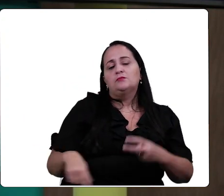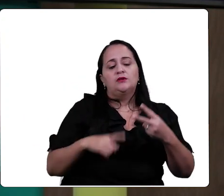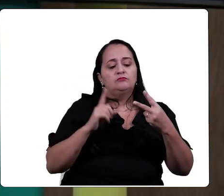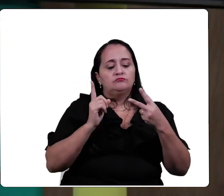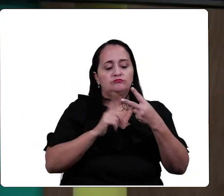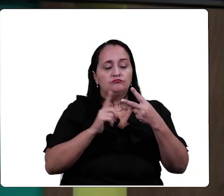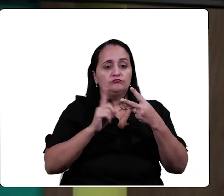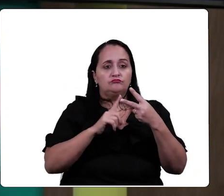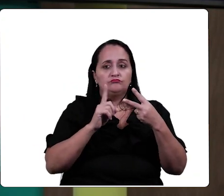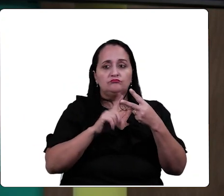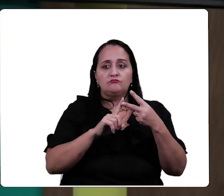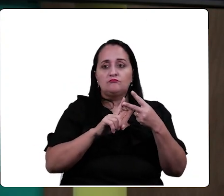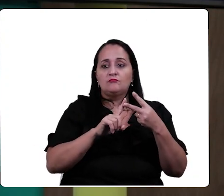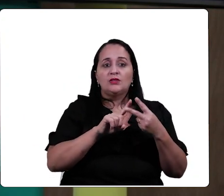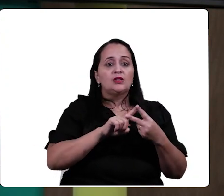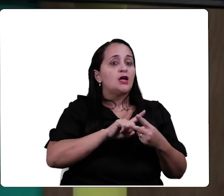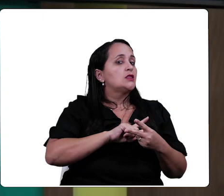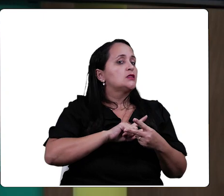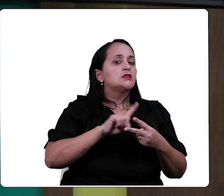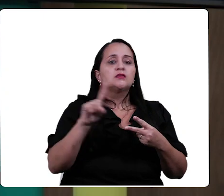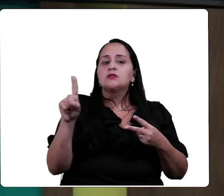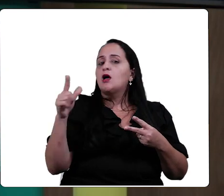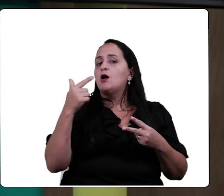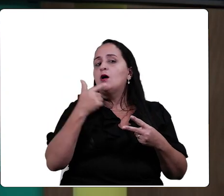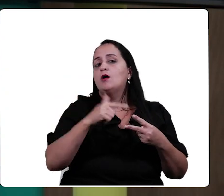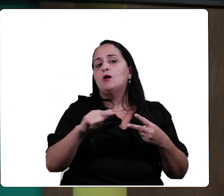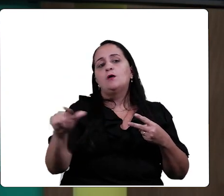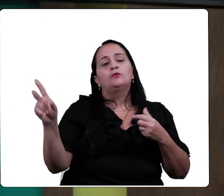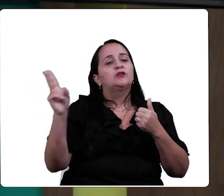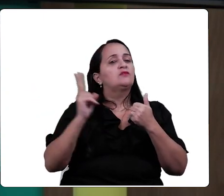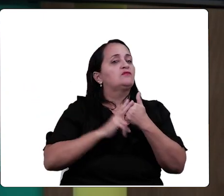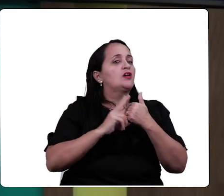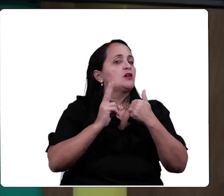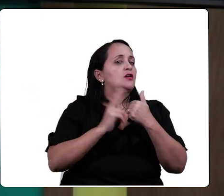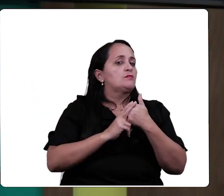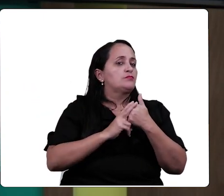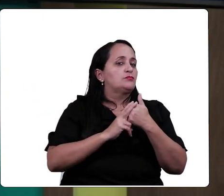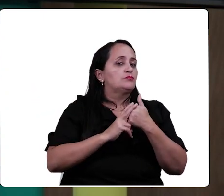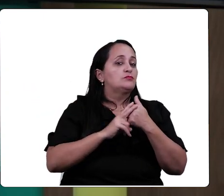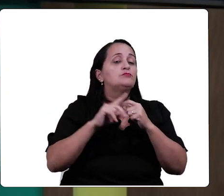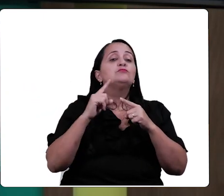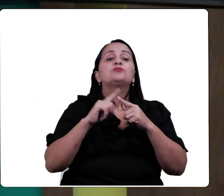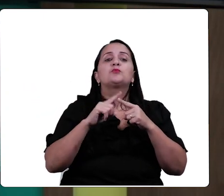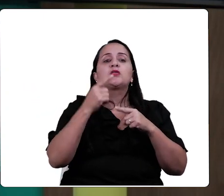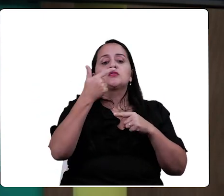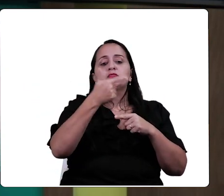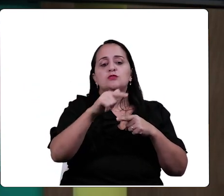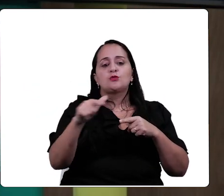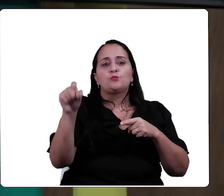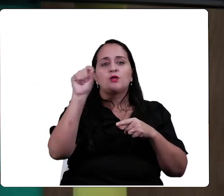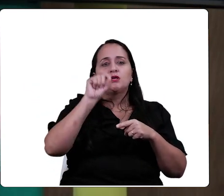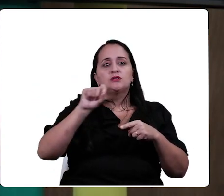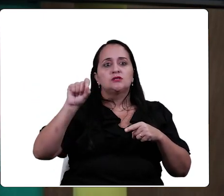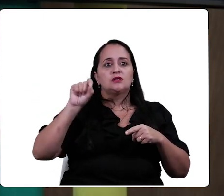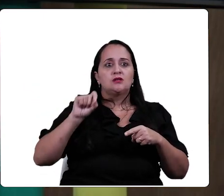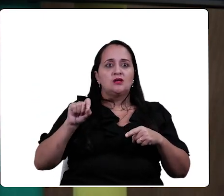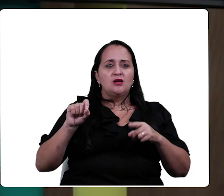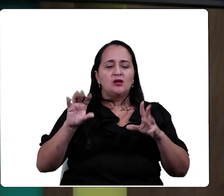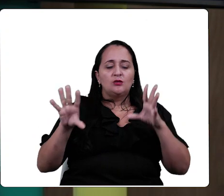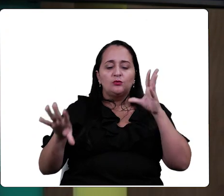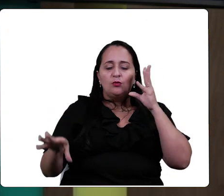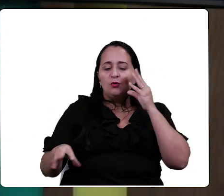imagens, né? A imagem que acompanha, que complementa, olha o quebra-cabeça,